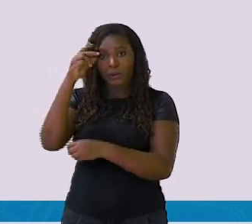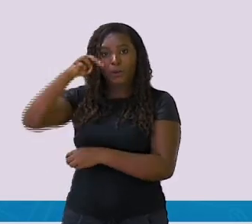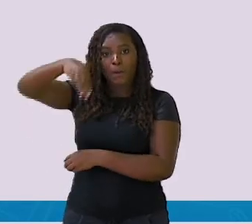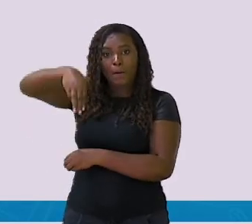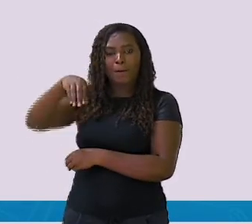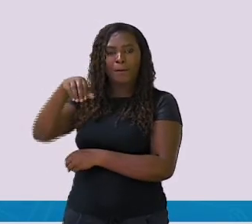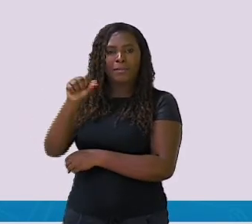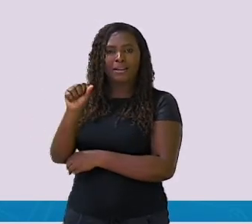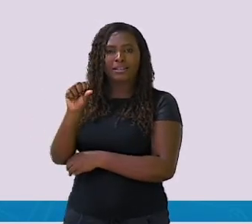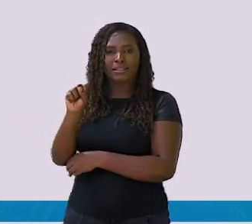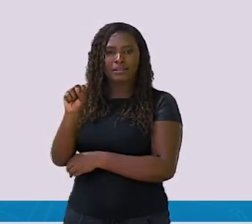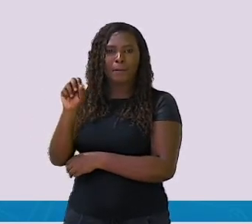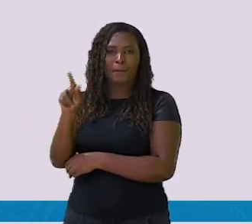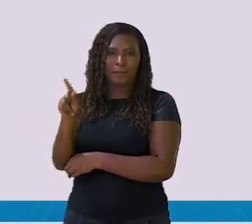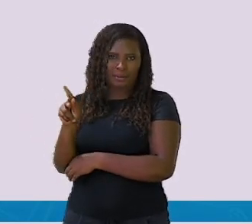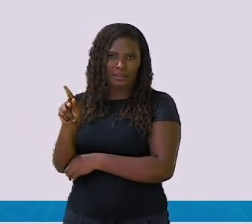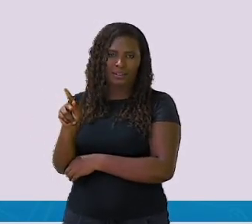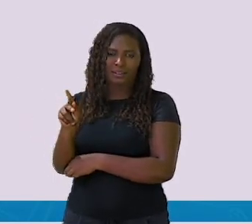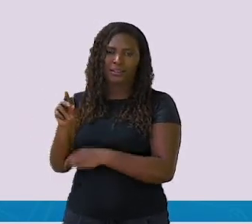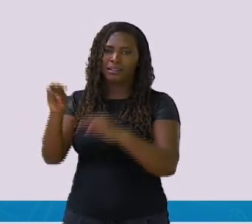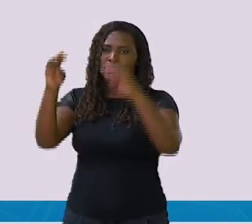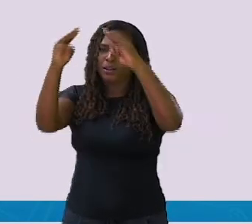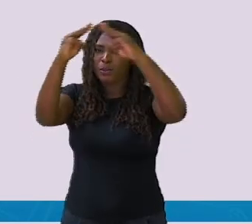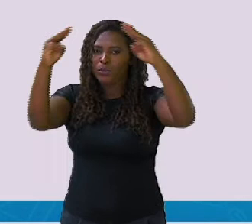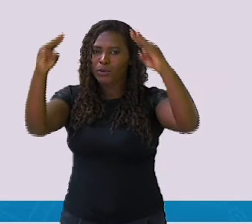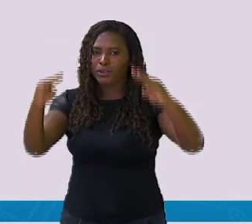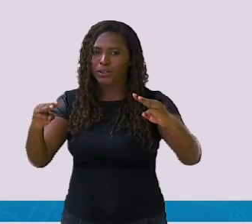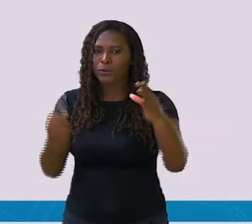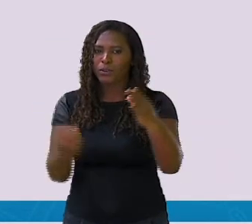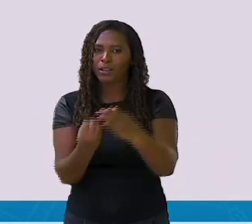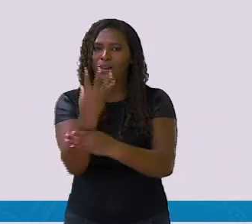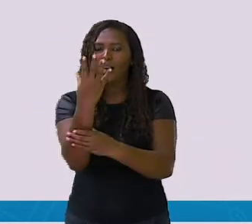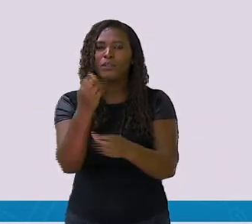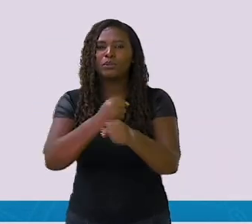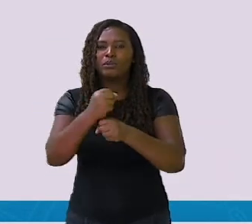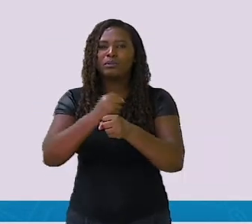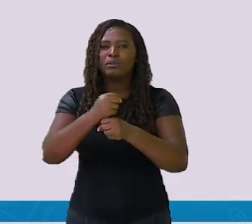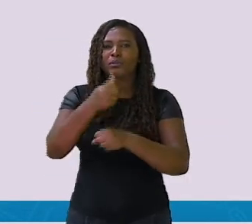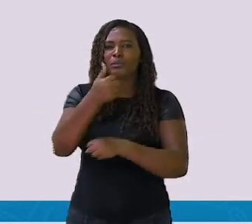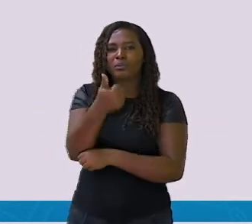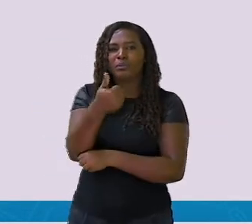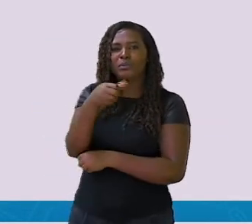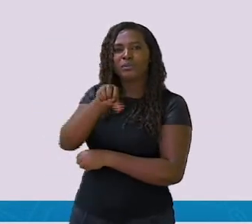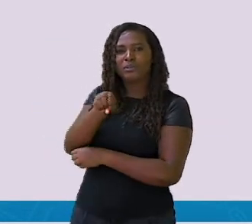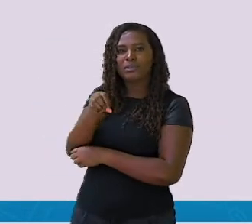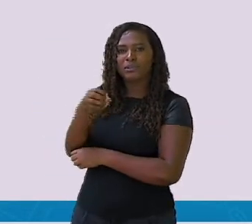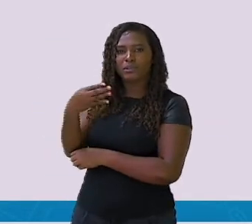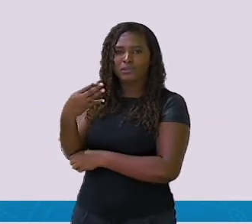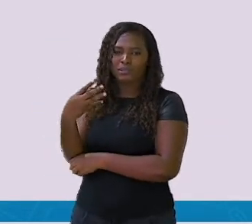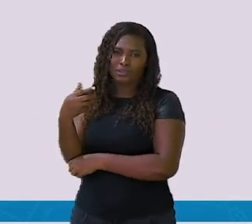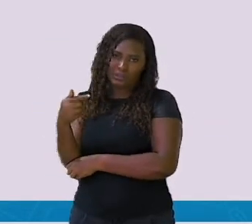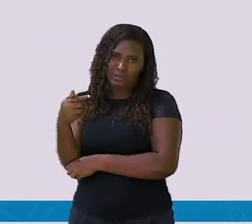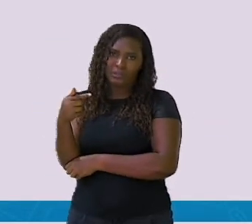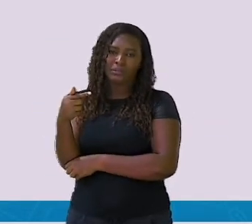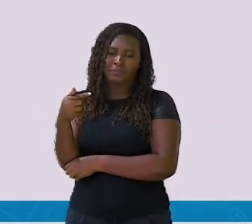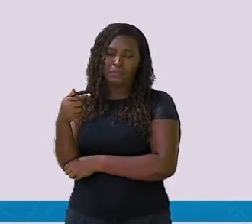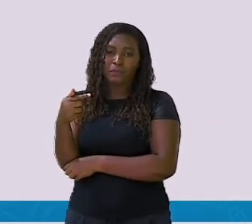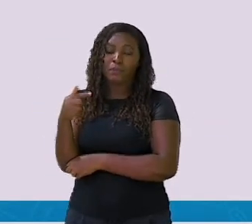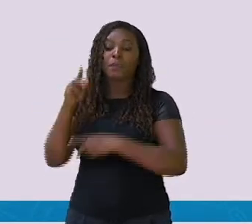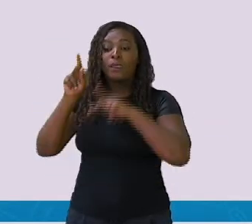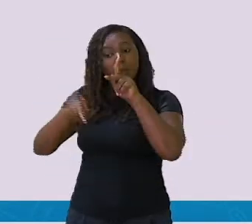1947. Então, o MASP ele também é muito respeitado aqui no Brasil, é um museu muito frequentado, porque ele